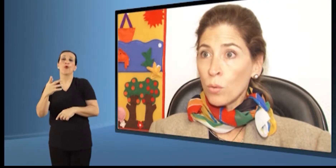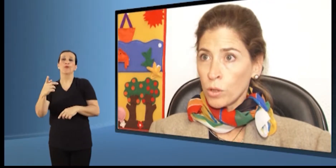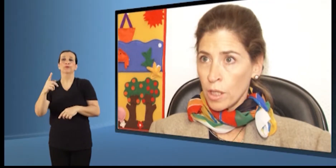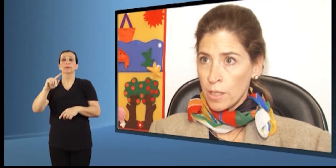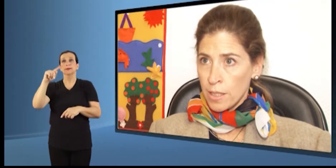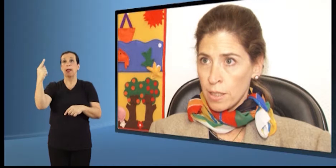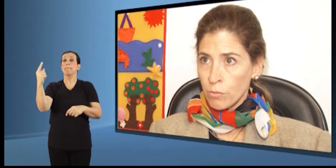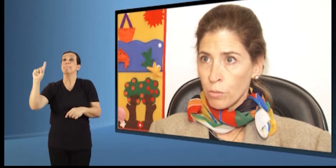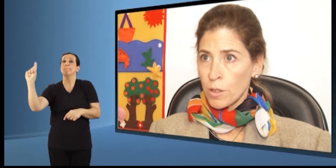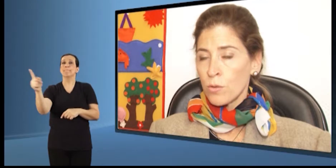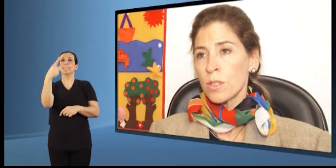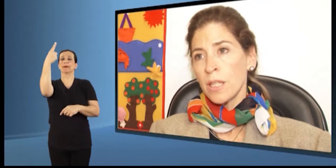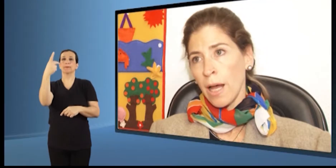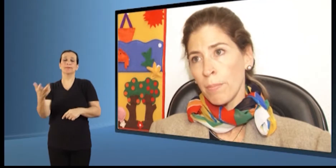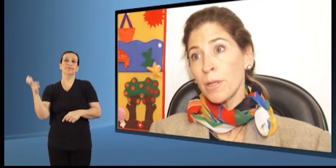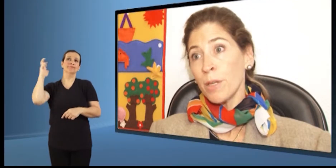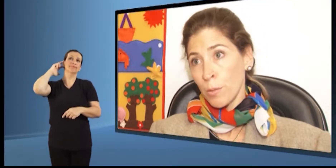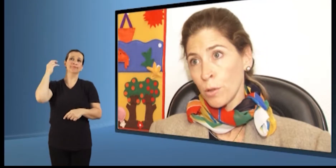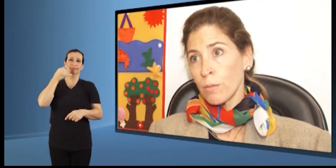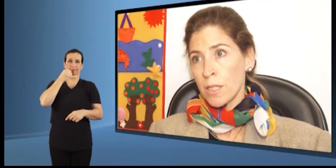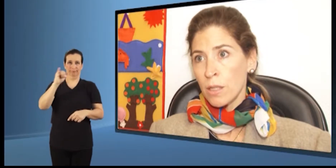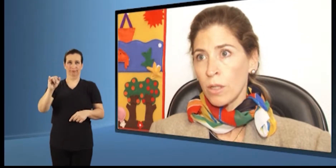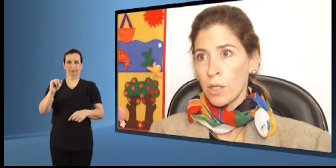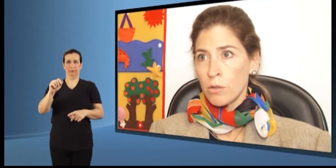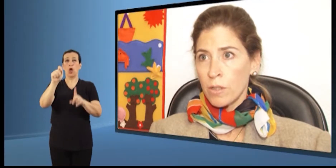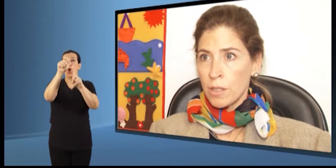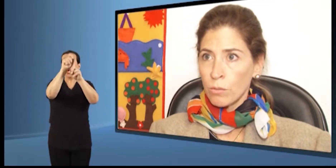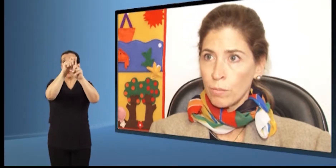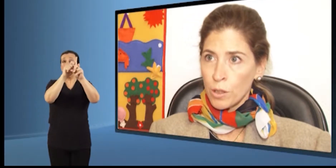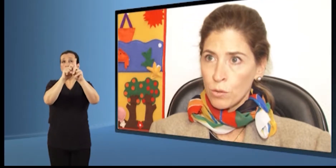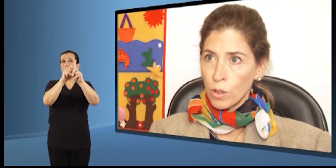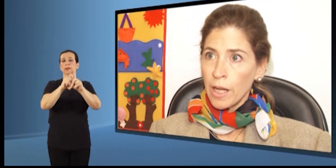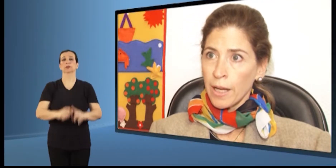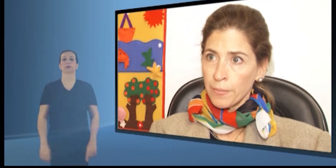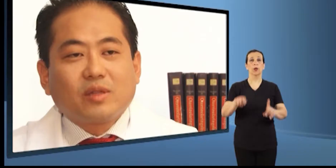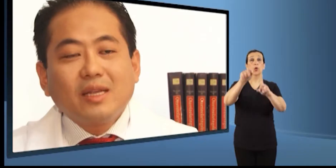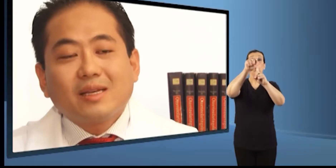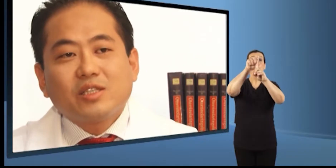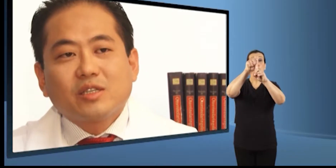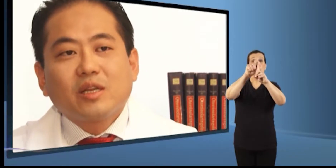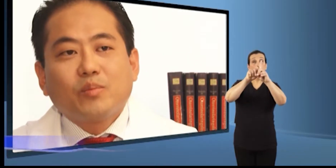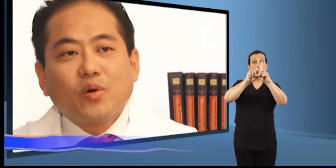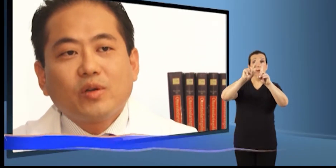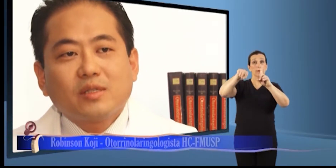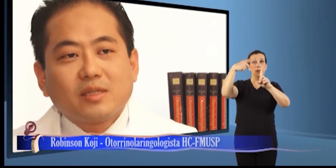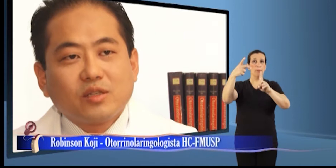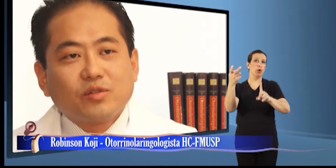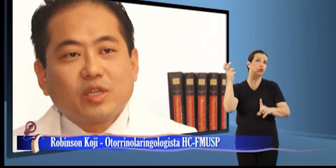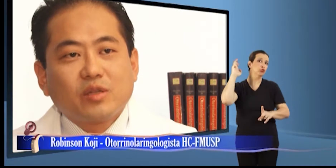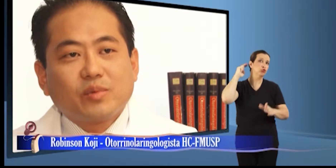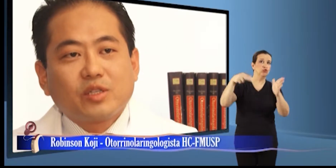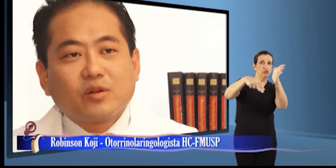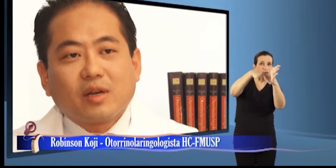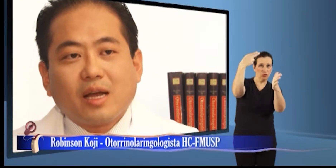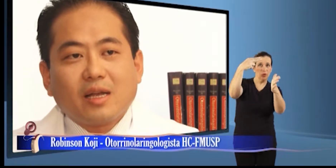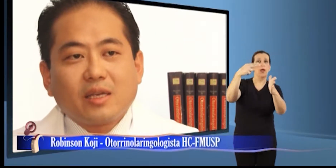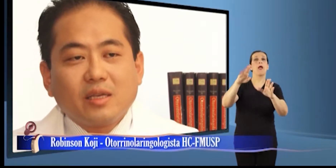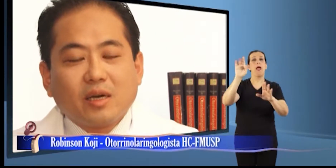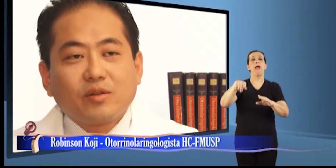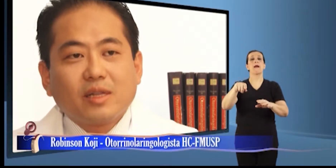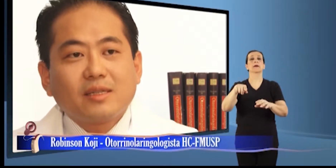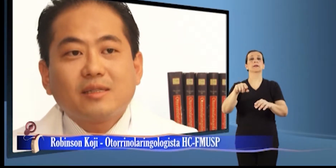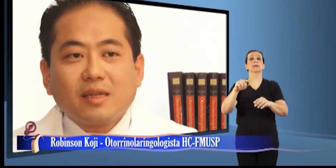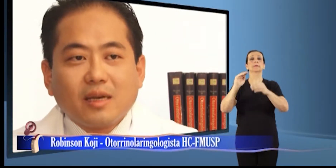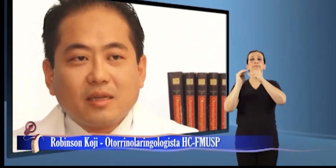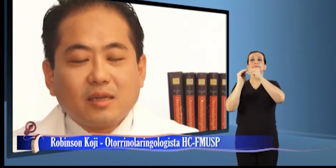ser úteis essas informações na primeira programação, na ativação do implante coclear. 30 dias depois da cirurgia do implante coclear é